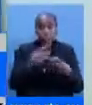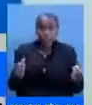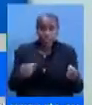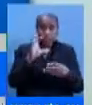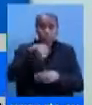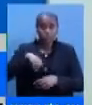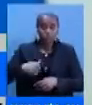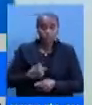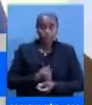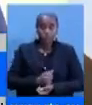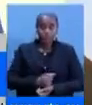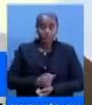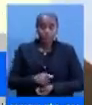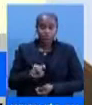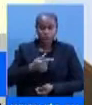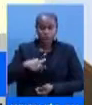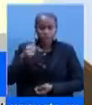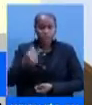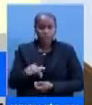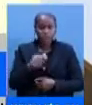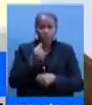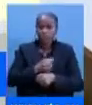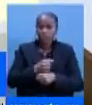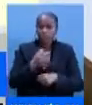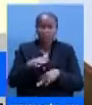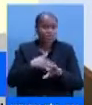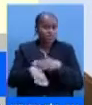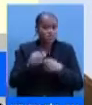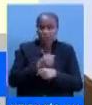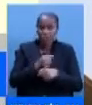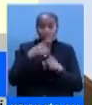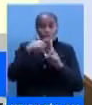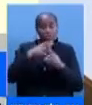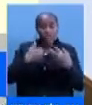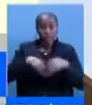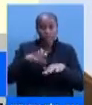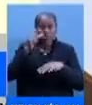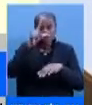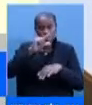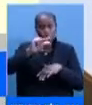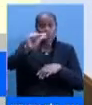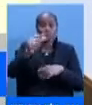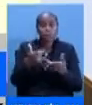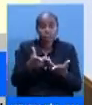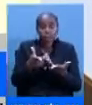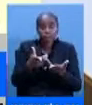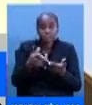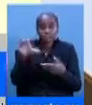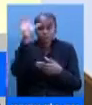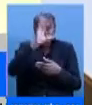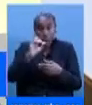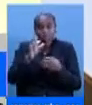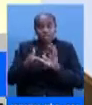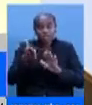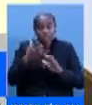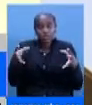para Cabo Verde. Temos de estar a fazer um trabalho positivo, mas ainda estamos longe daquilo que é a ambição do Governo, e portanto temos que acelerar em conjunto